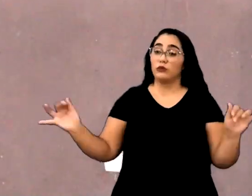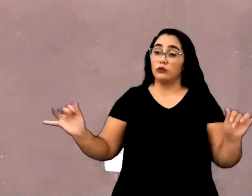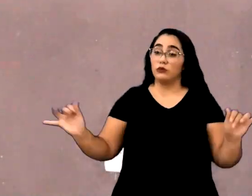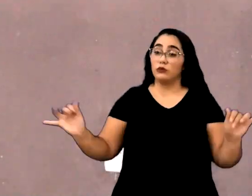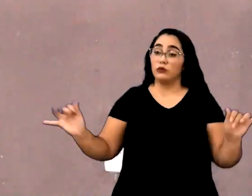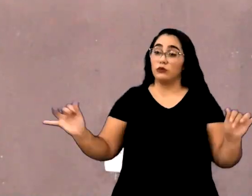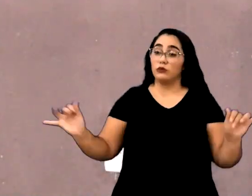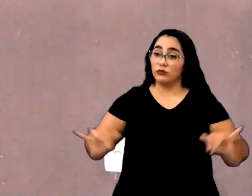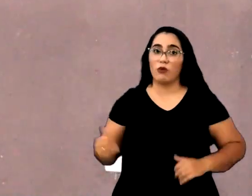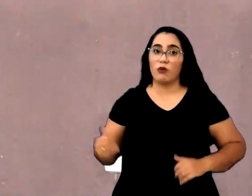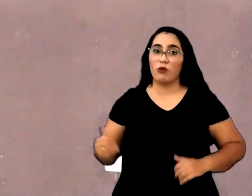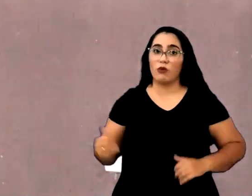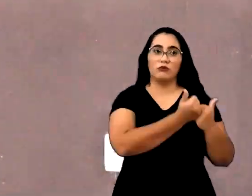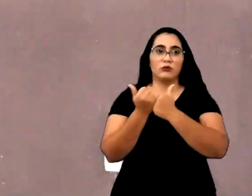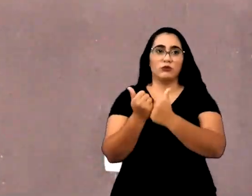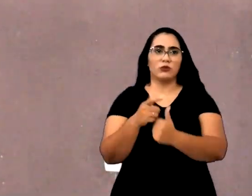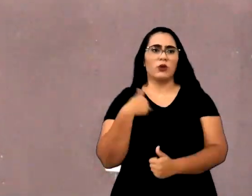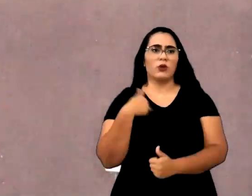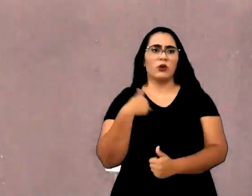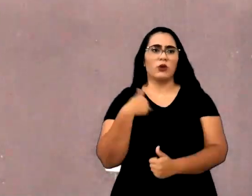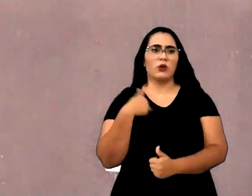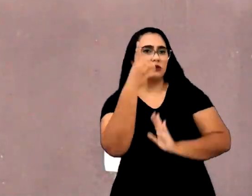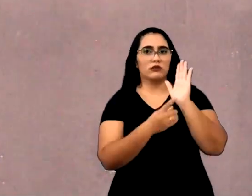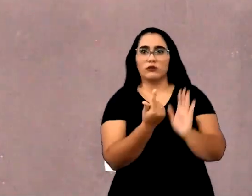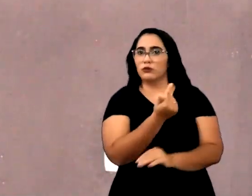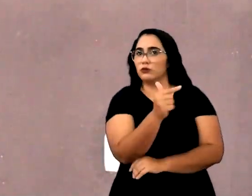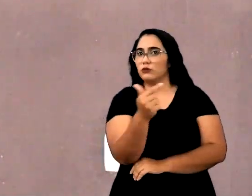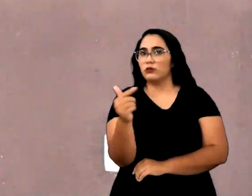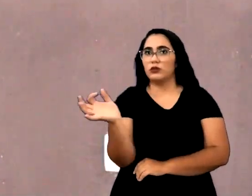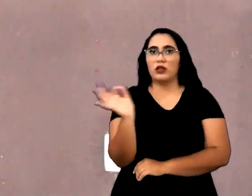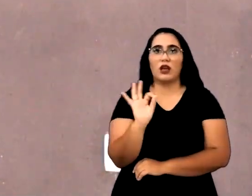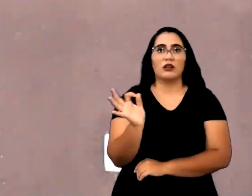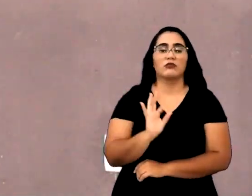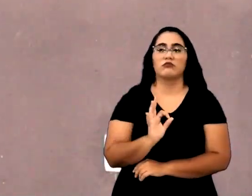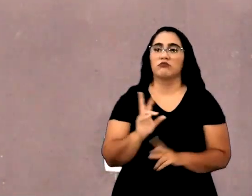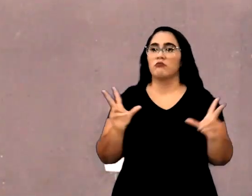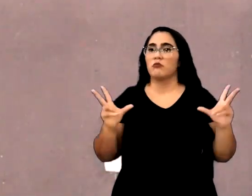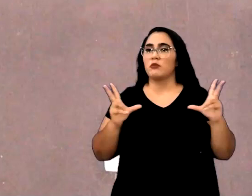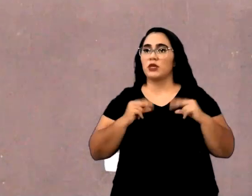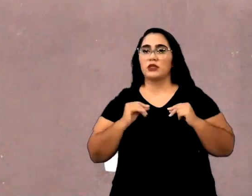sofrer por aqueles que não merecia, nenhum de nós, nem eu merecia.